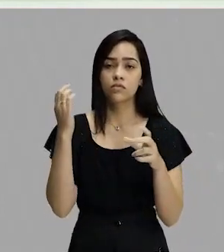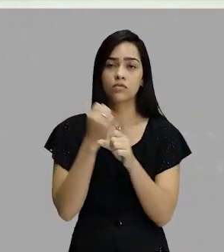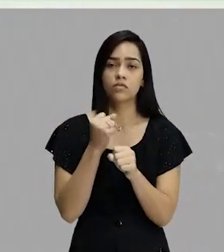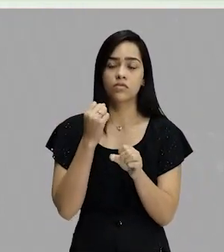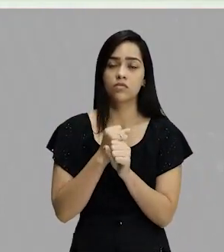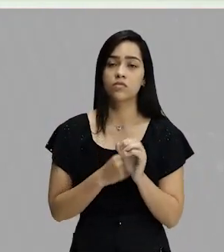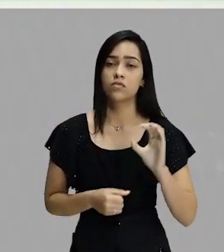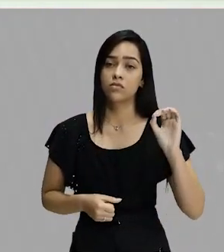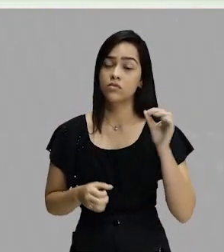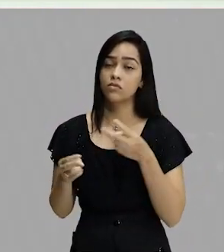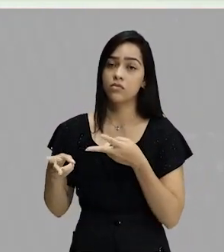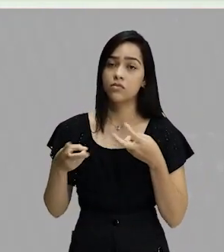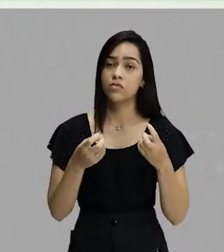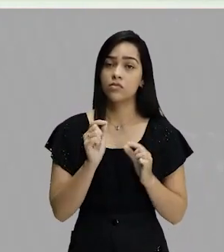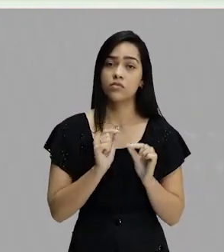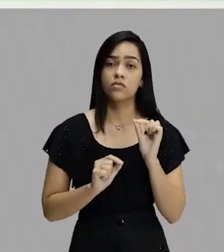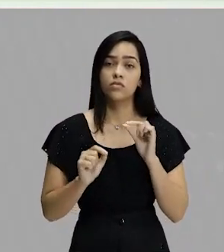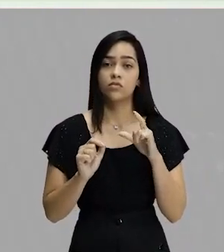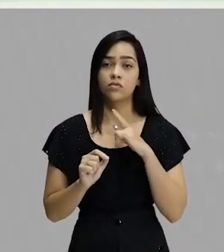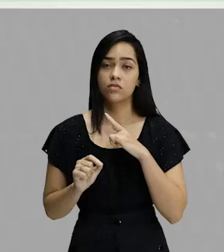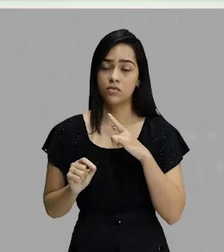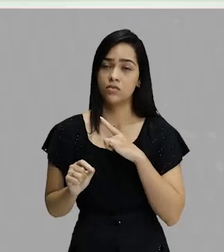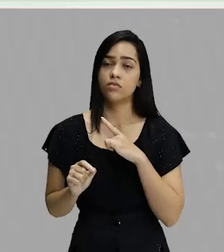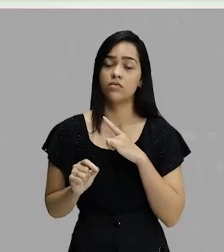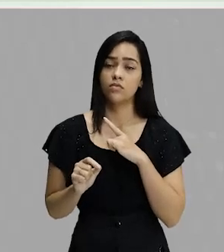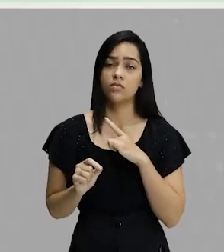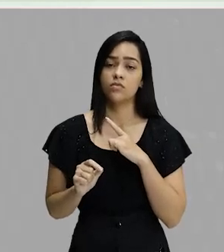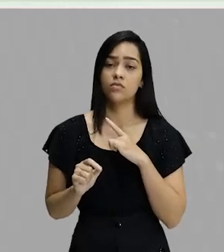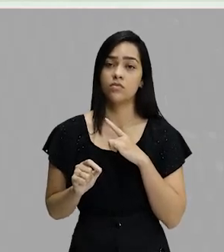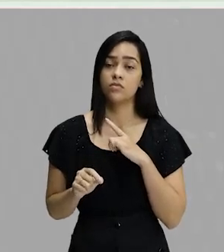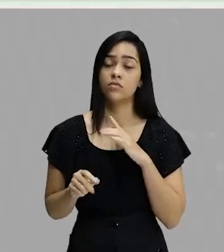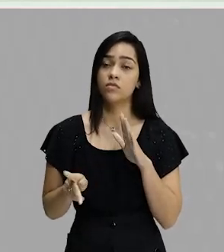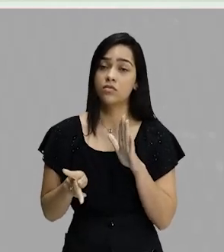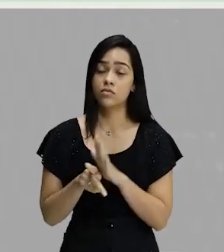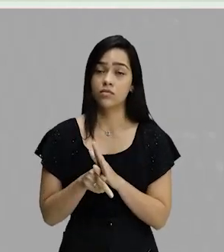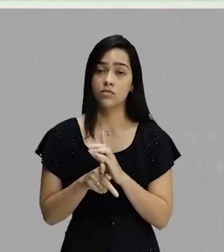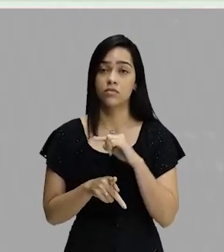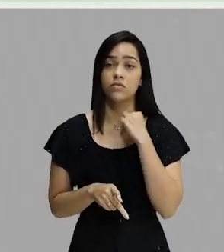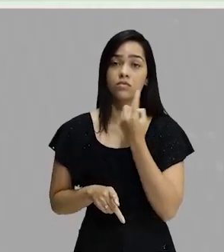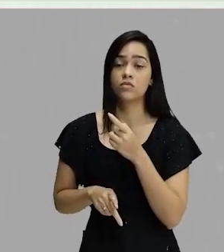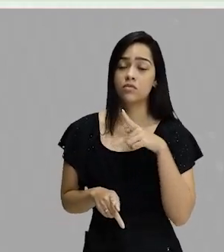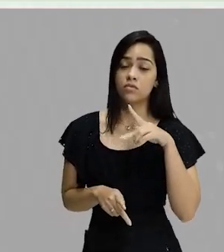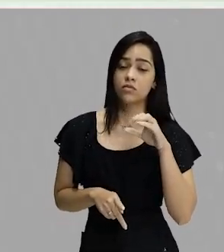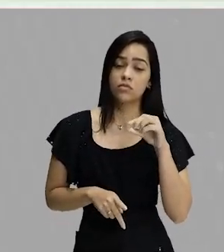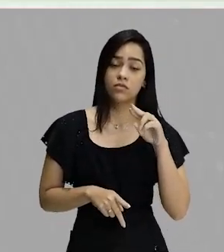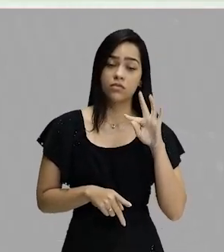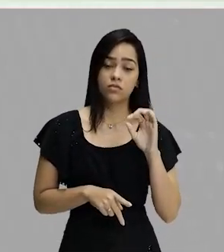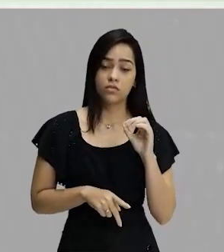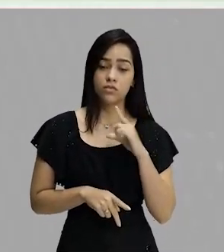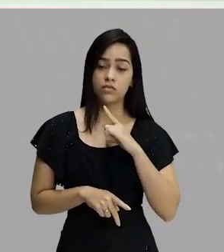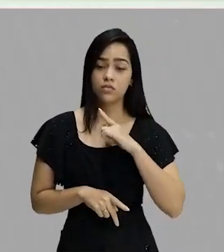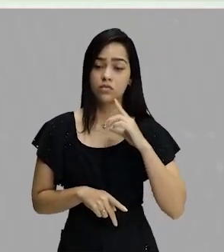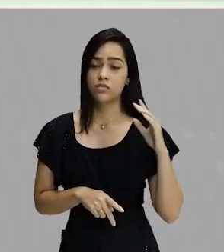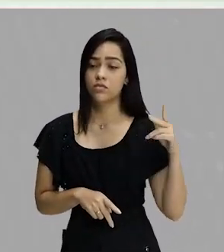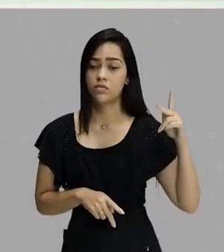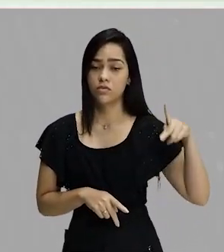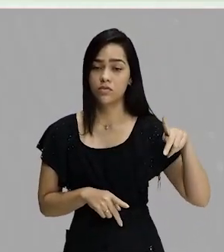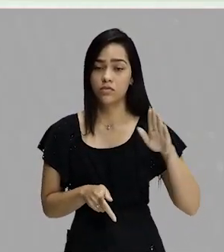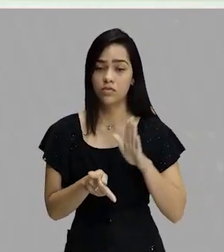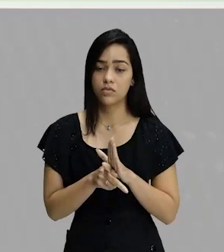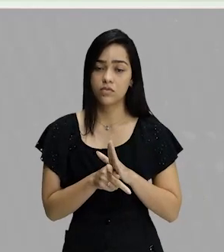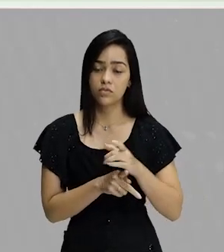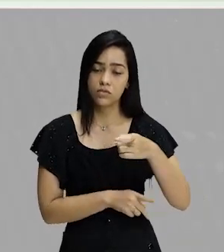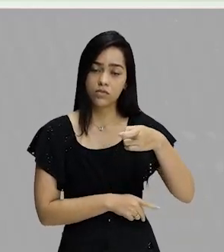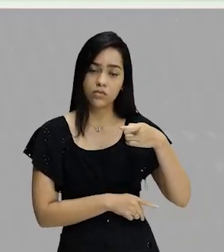Tá? Então perceba que eu formei esse determinante com as coordenadas do nosso ponto. Eu coloquei aqui o ponto P de